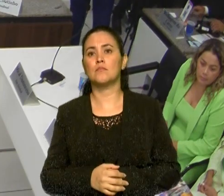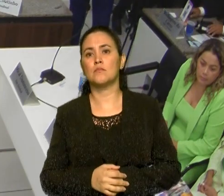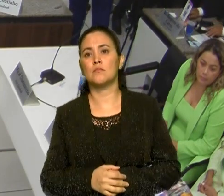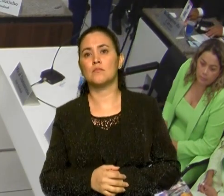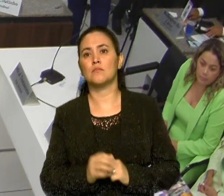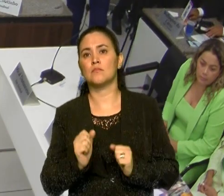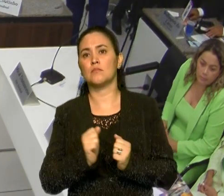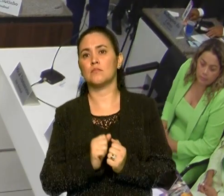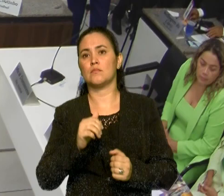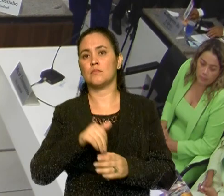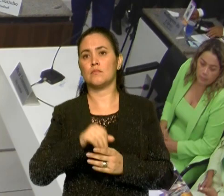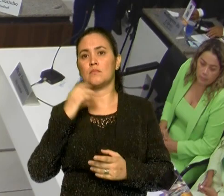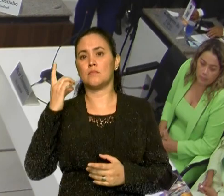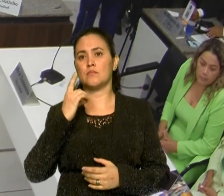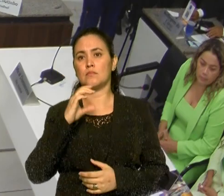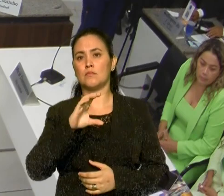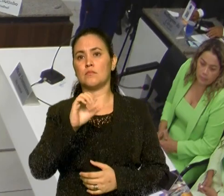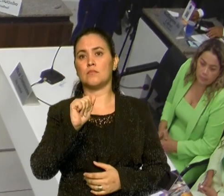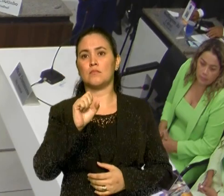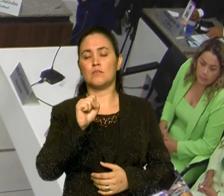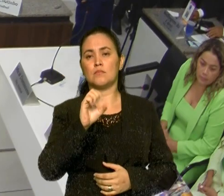Cascaria.